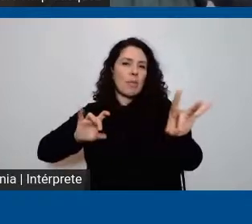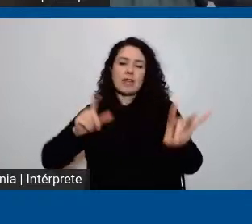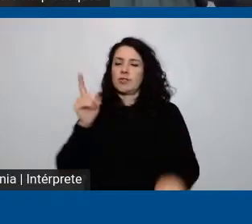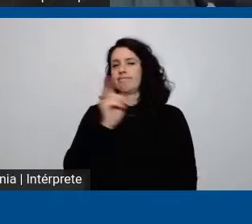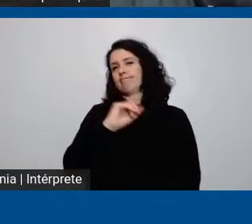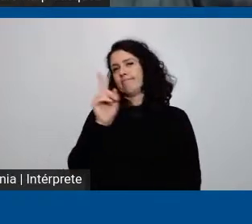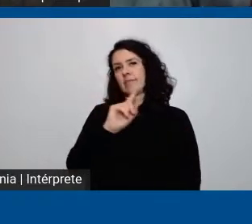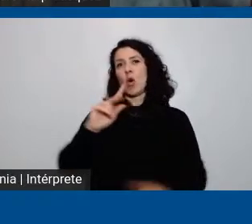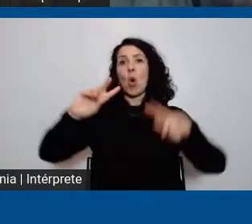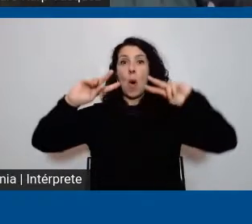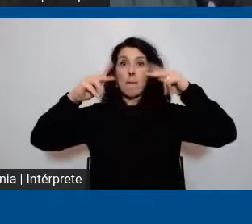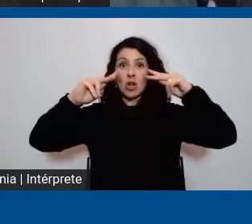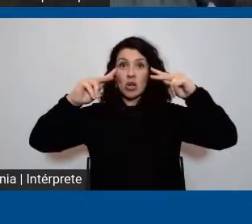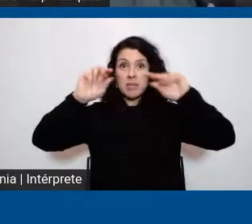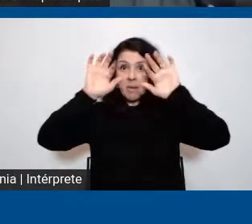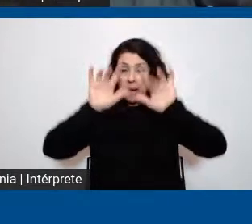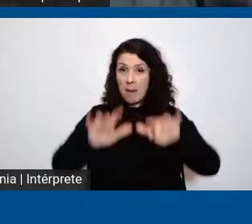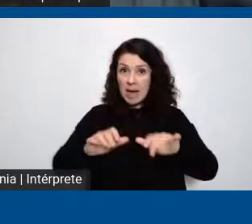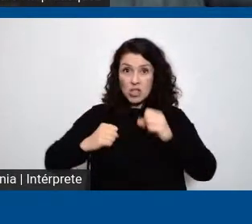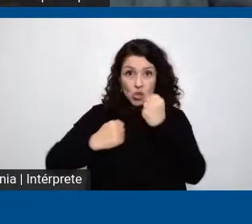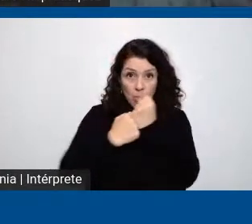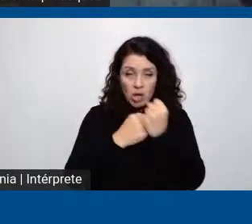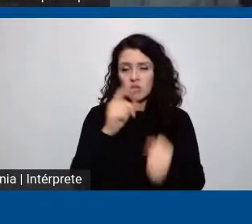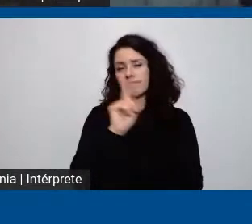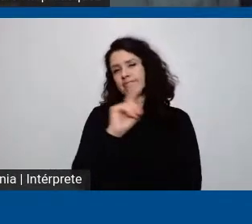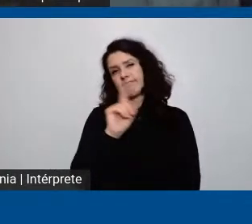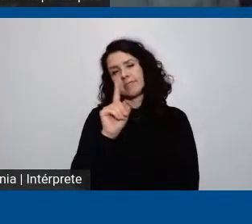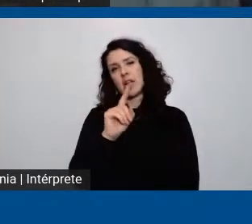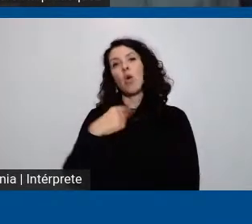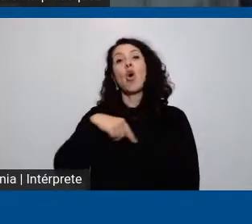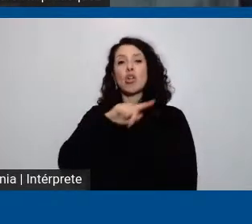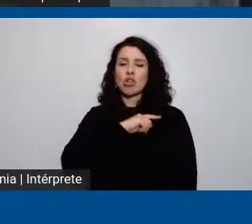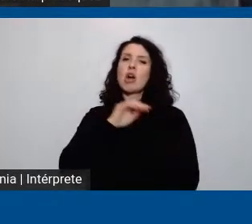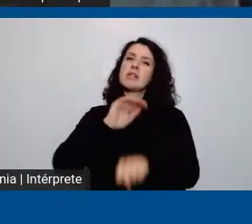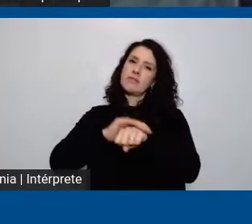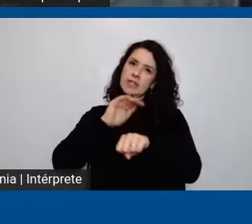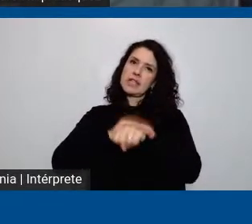programa. Mas, enfim, pode ser uma coisa